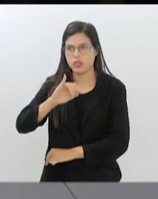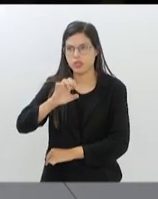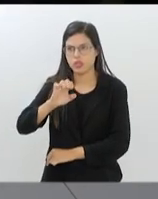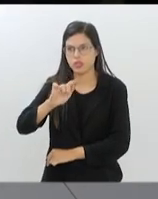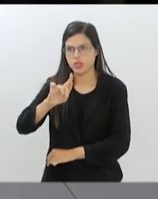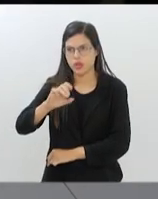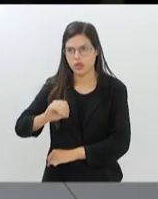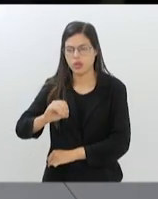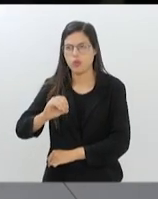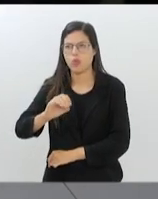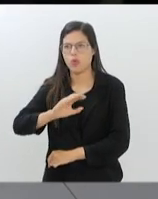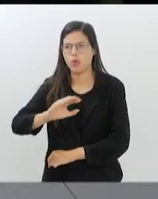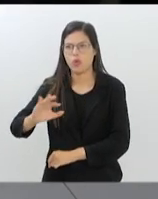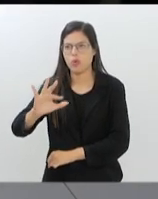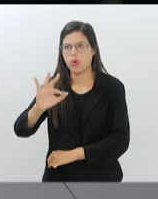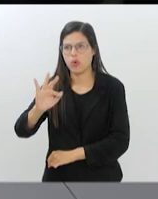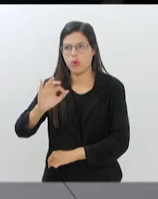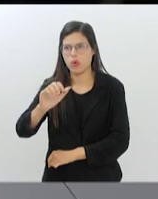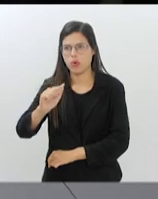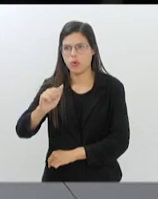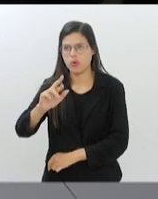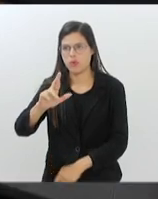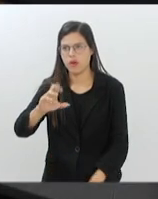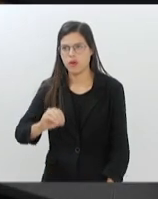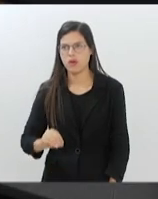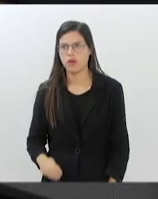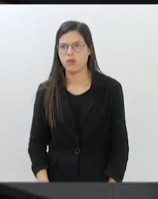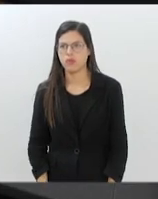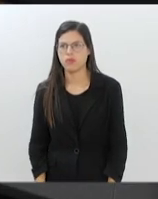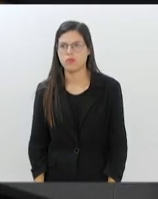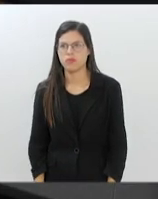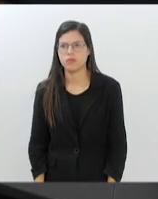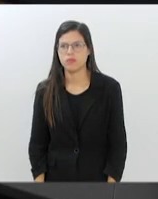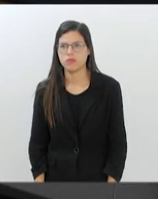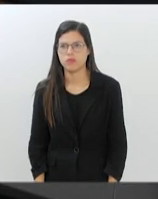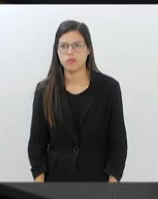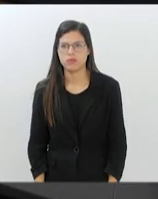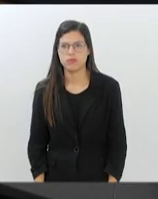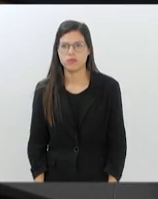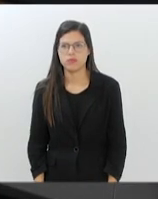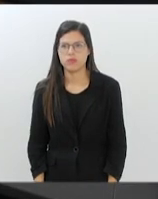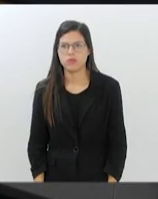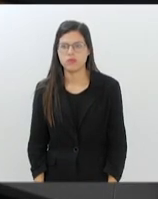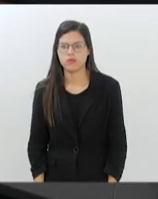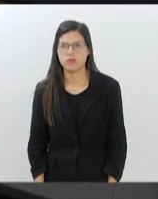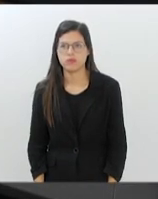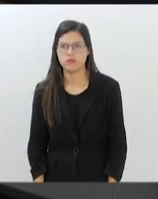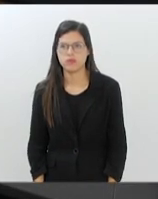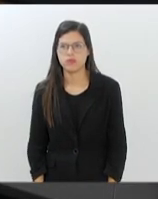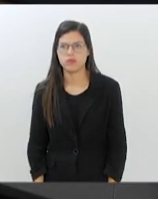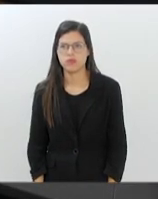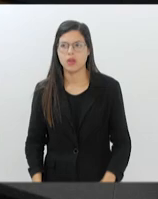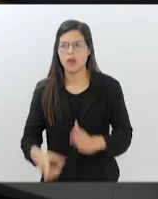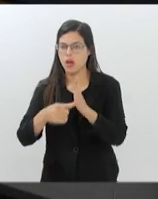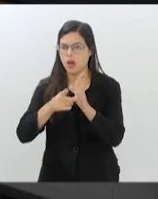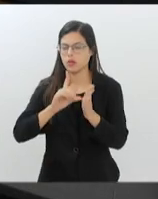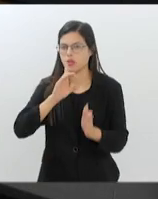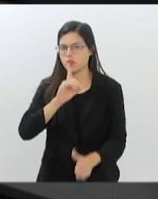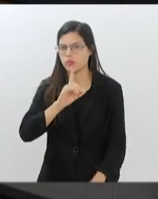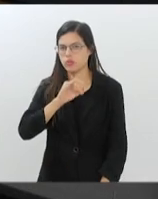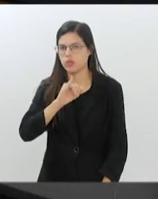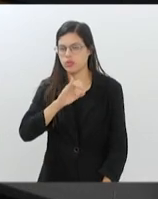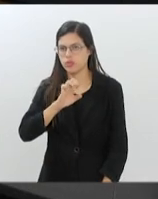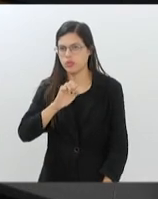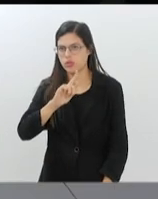Diego Faro Diego Faro a o candidato né Não sei honestamente não sei e antes do seor Diego Faro